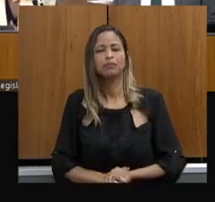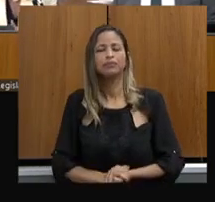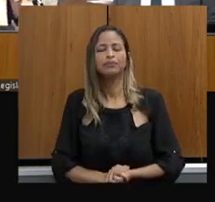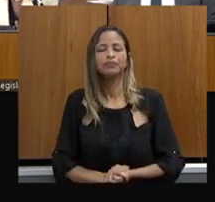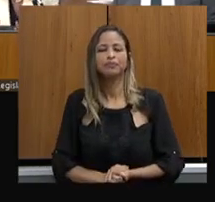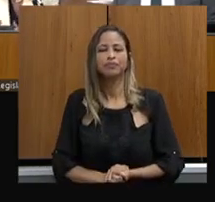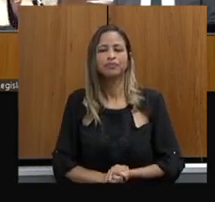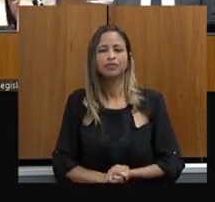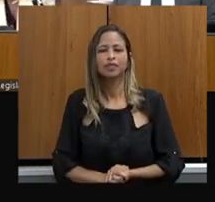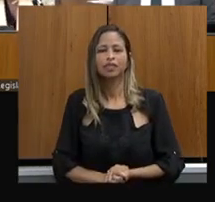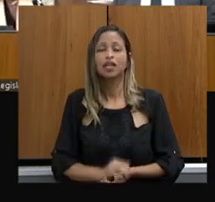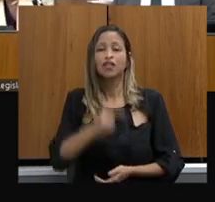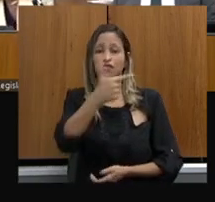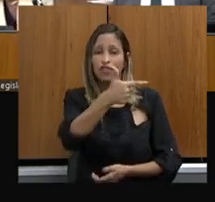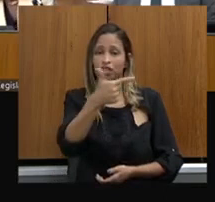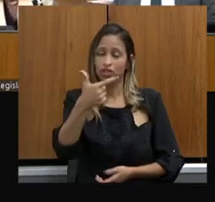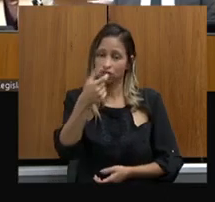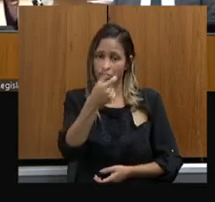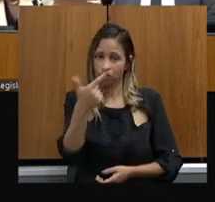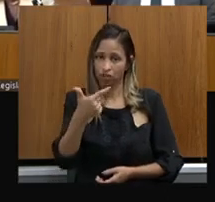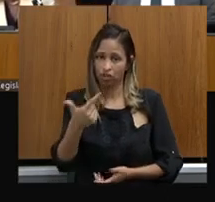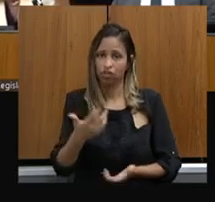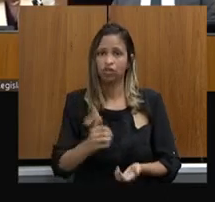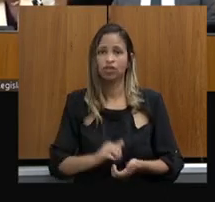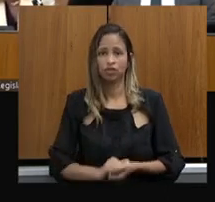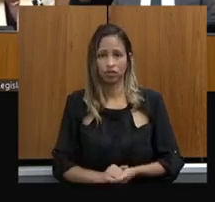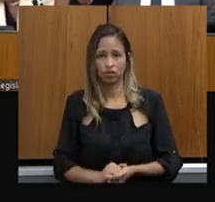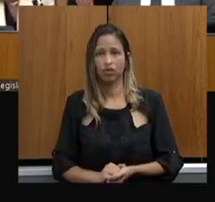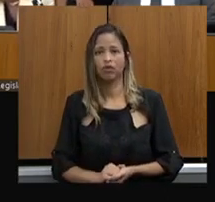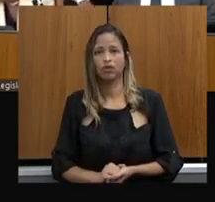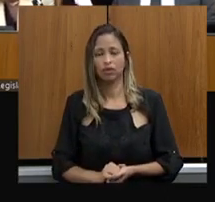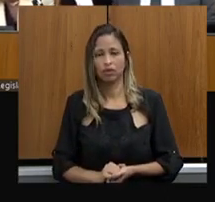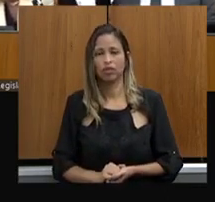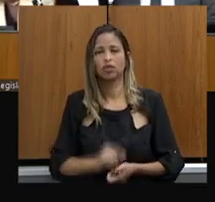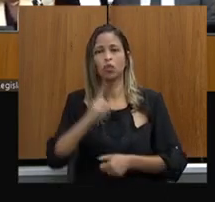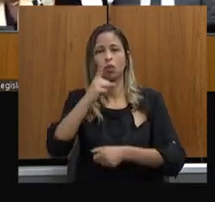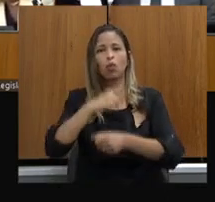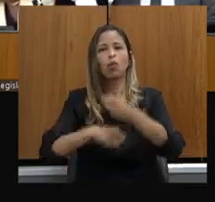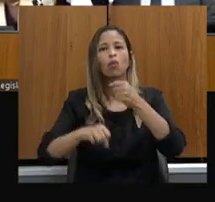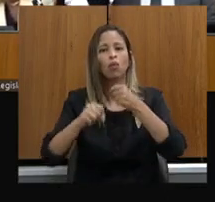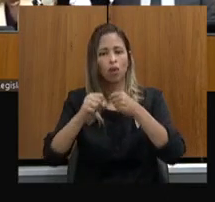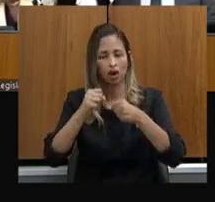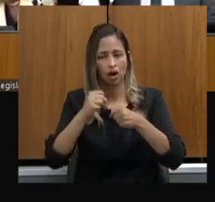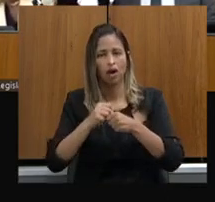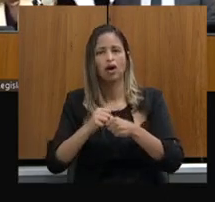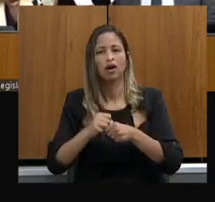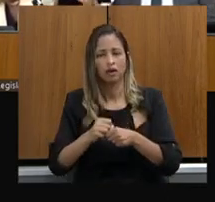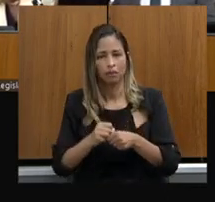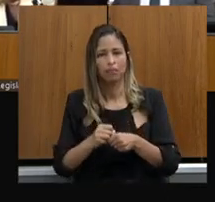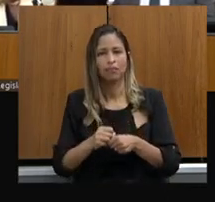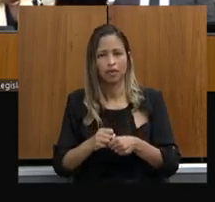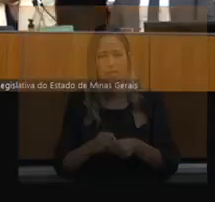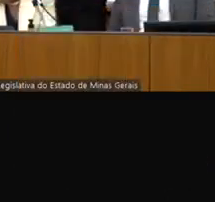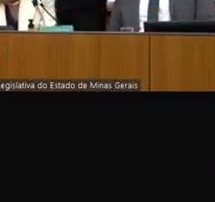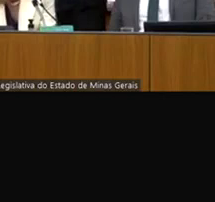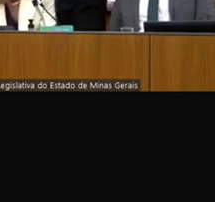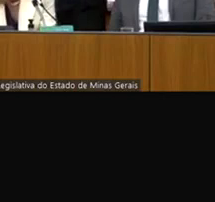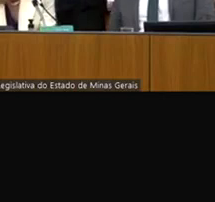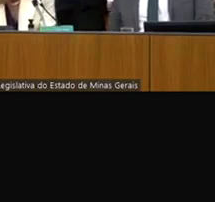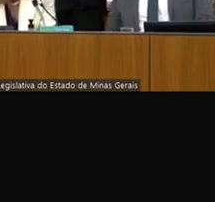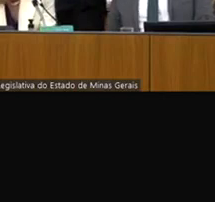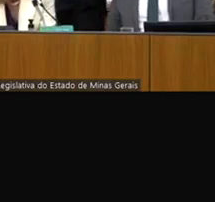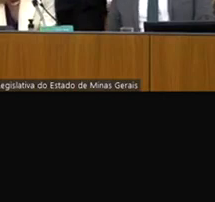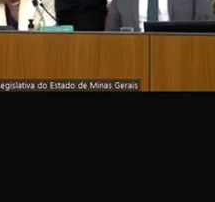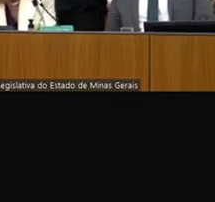o ciclo de 2022 a gente começou esse processo ao final do ano passado e esse é um processo muito importante a partir do monitoramento